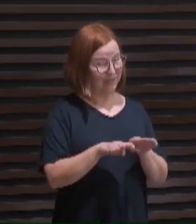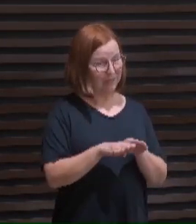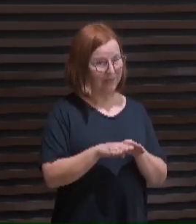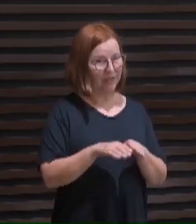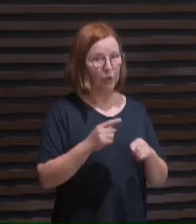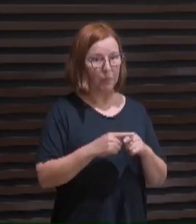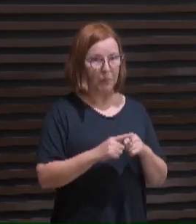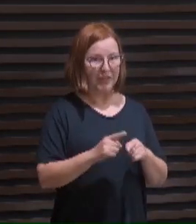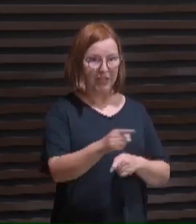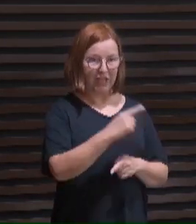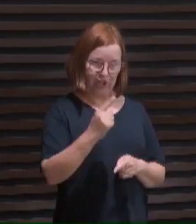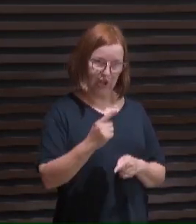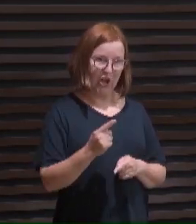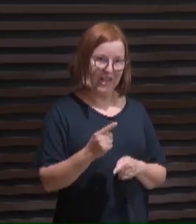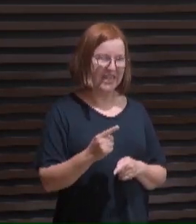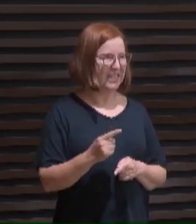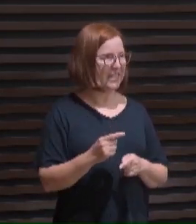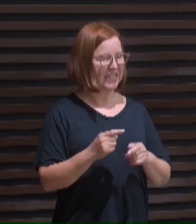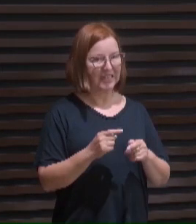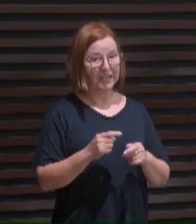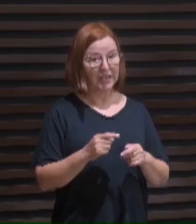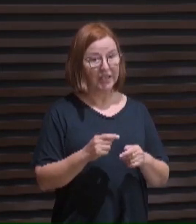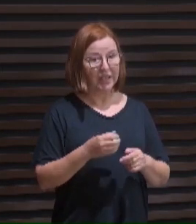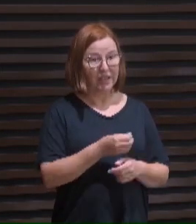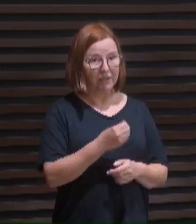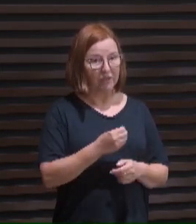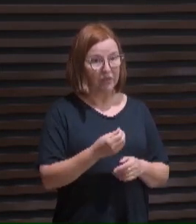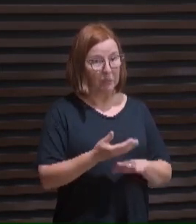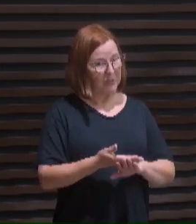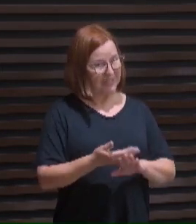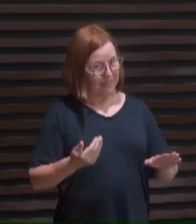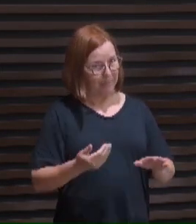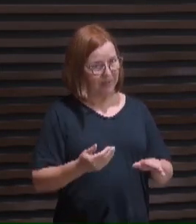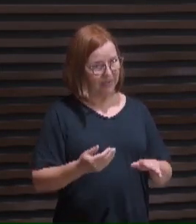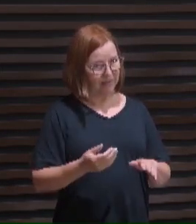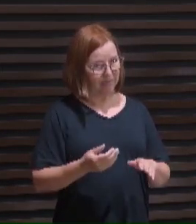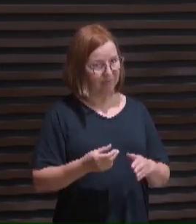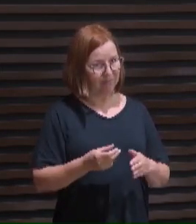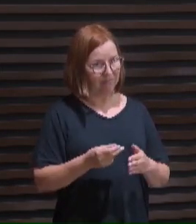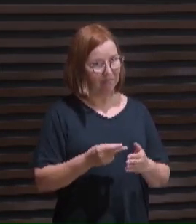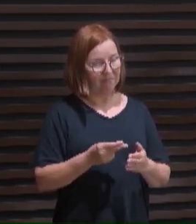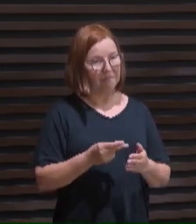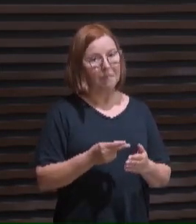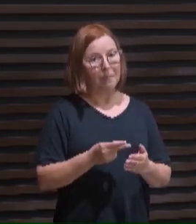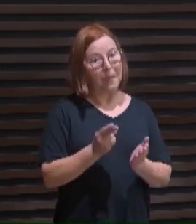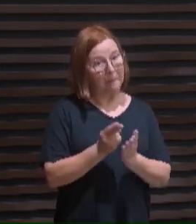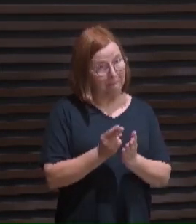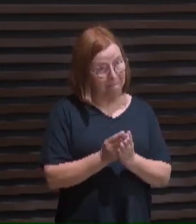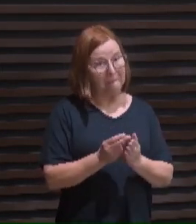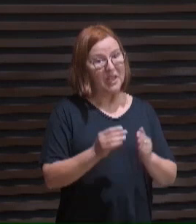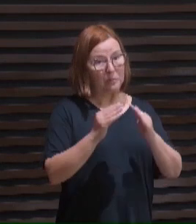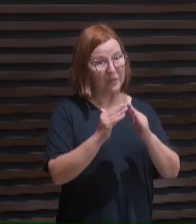separados há 16. Nós não... E eu digo: por que vocês não divorciaram, não separaram? Ele disse: por causa